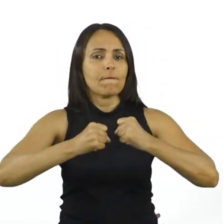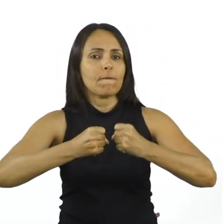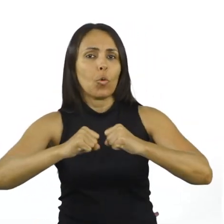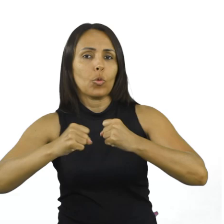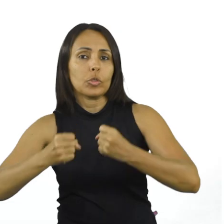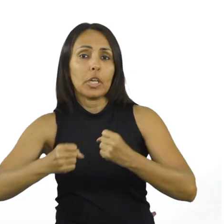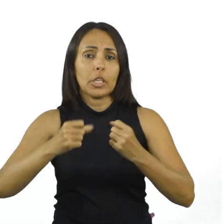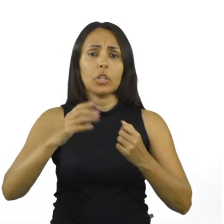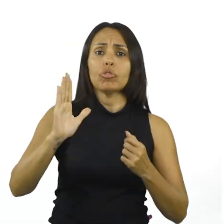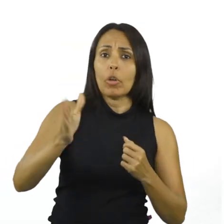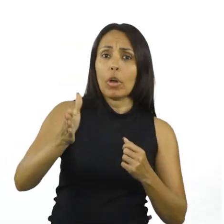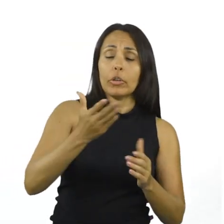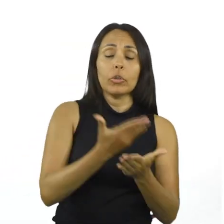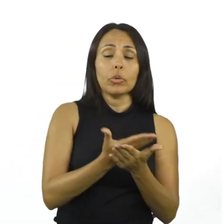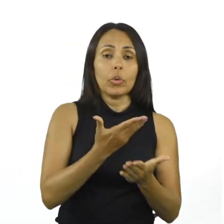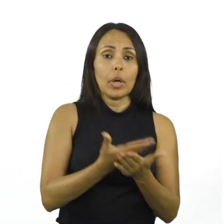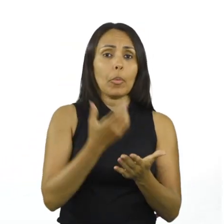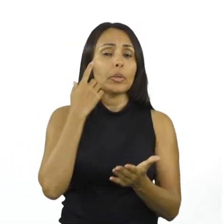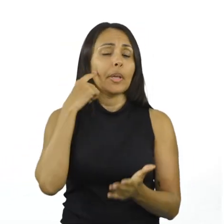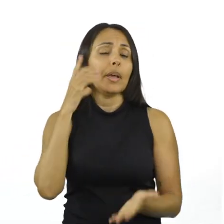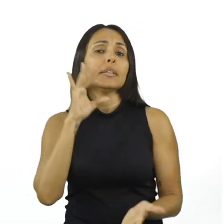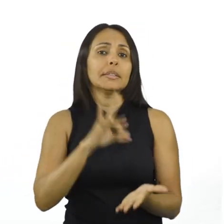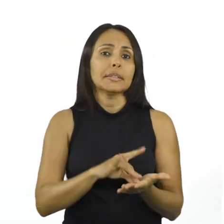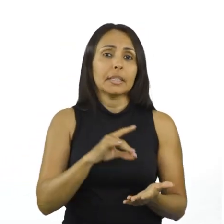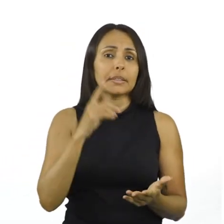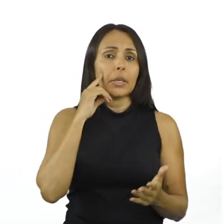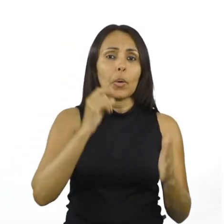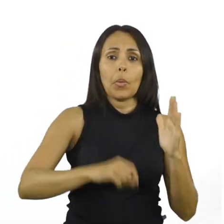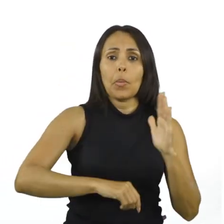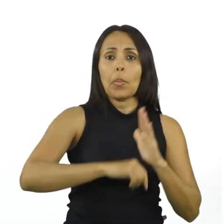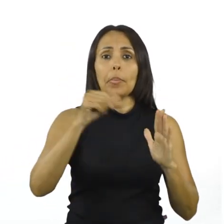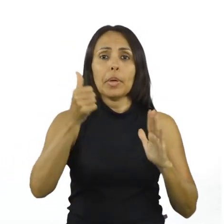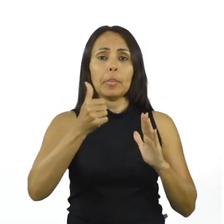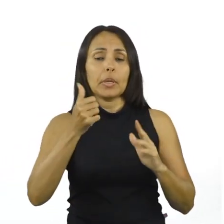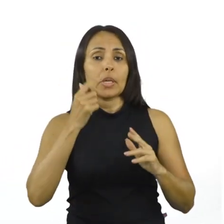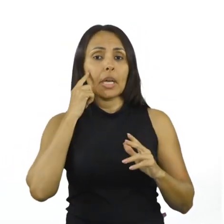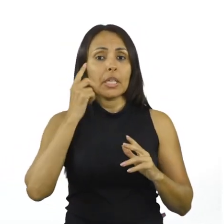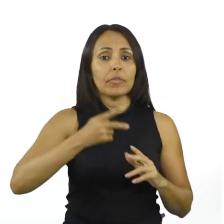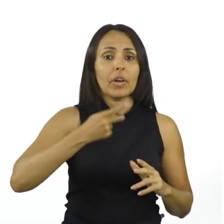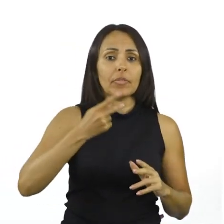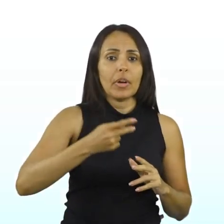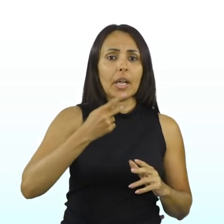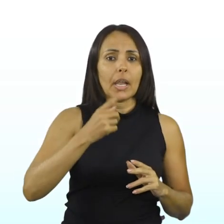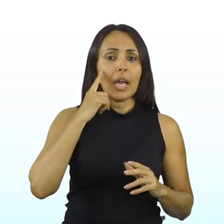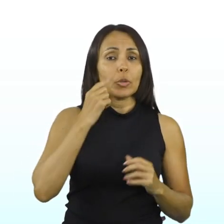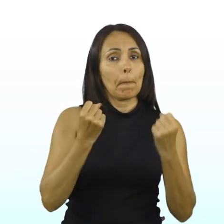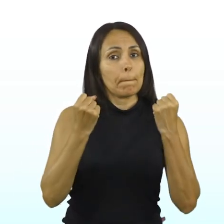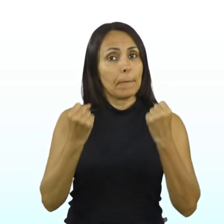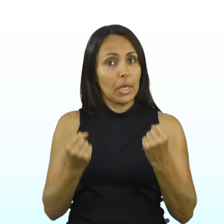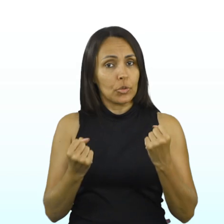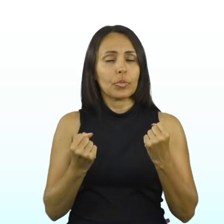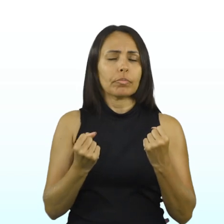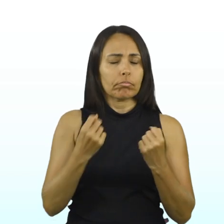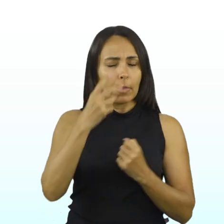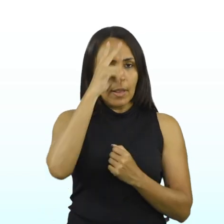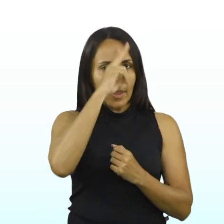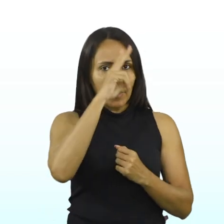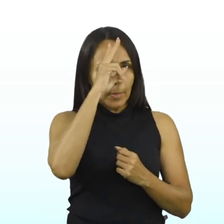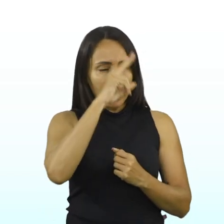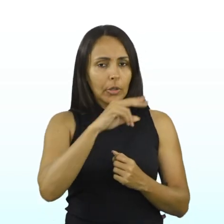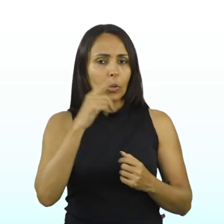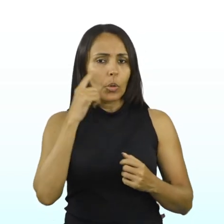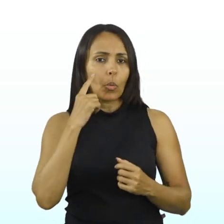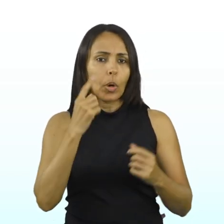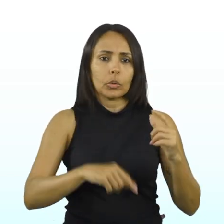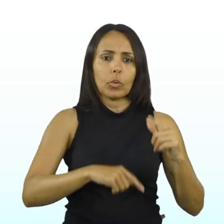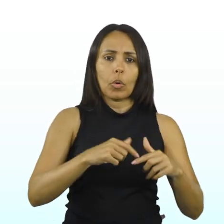que a gente já estudou, ela pode realizar trabalho. E o primeiro trabalho que a gente vai falar é o trabalho da força peso. Lembrando que nesse caso,